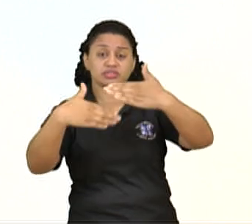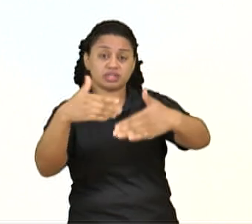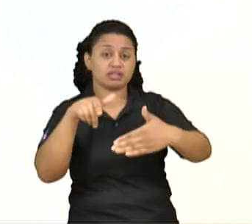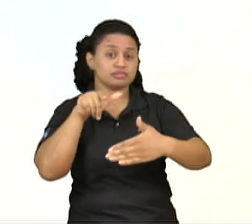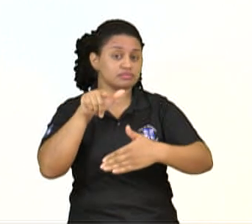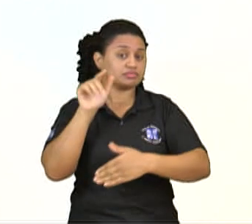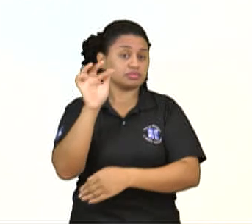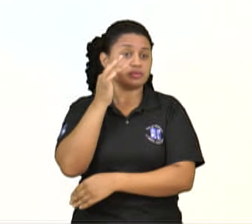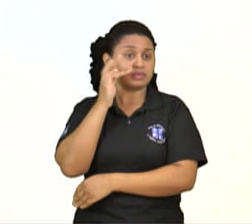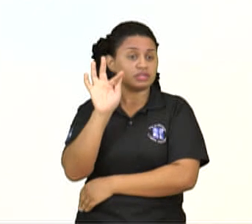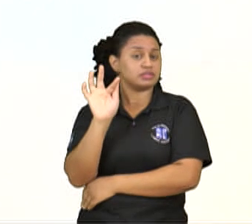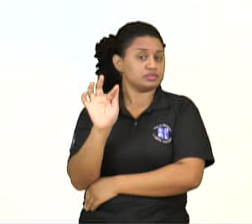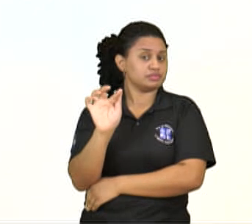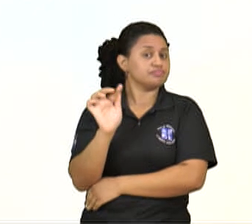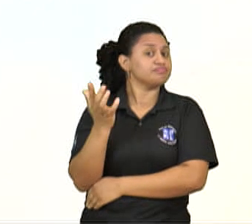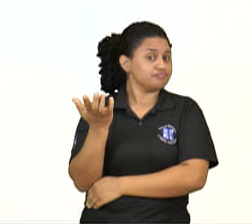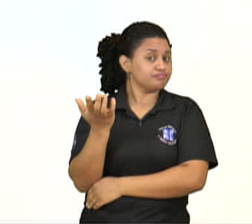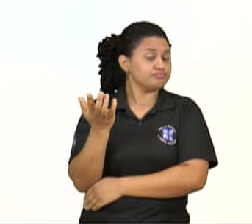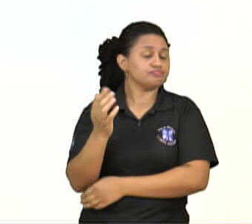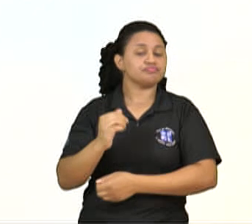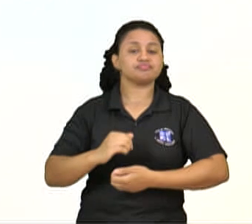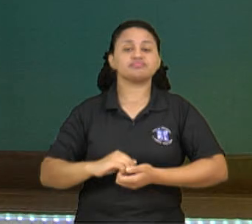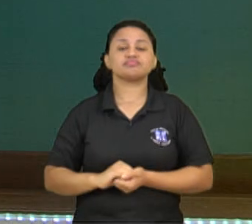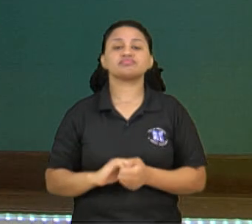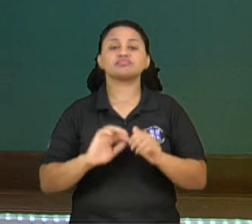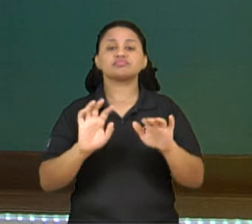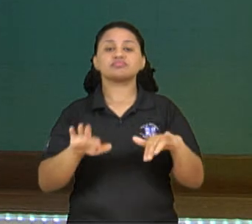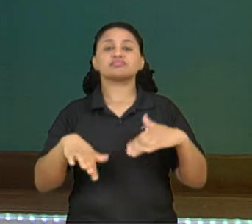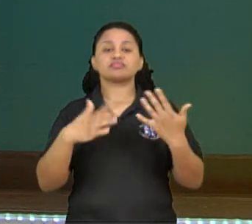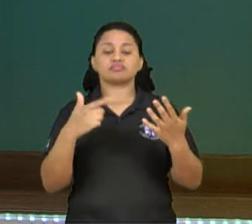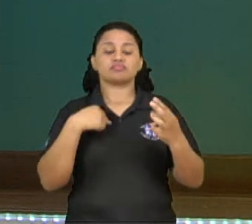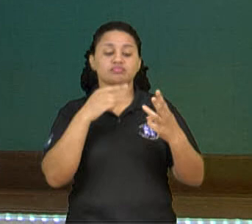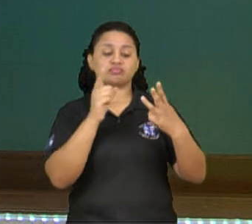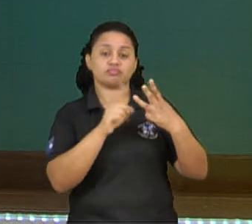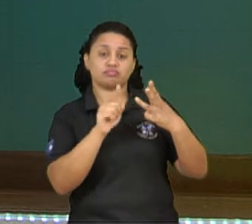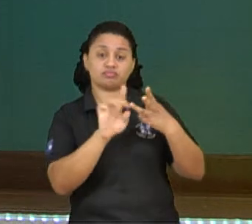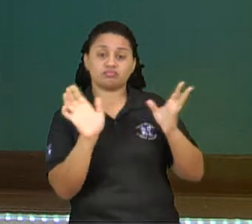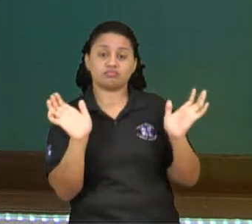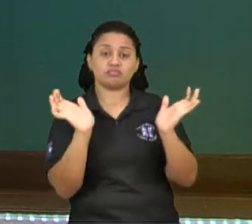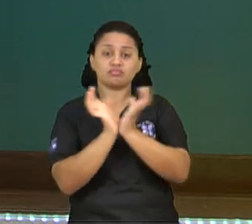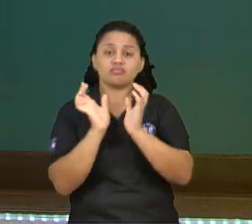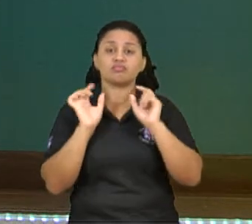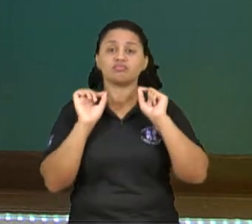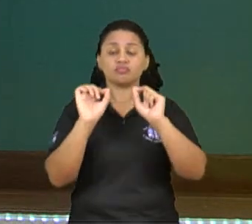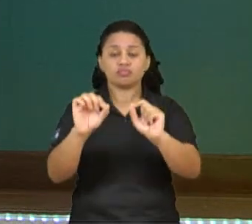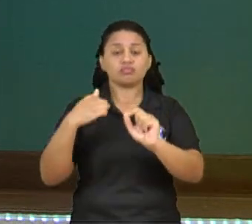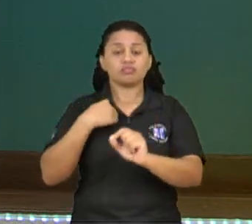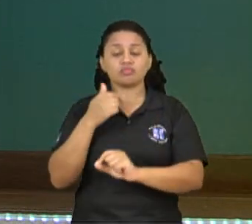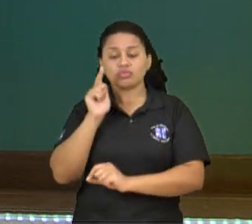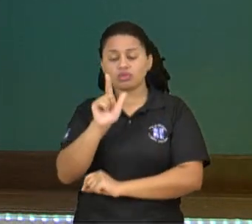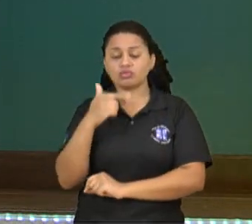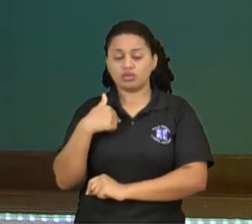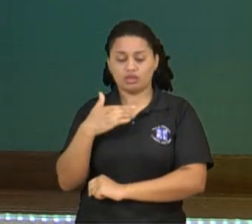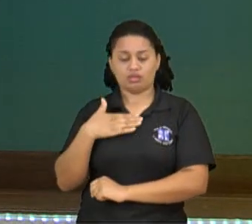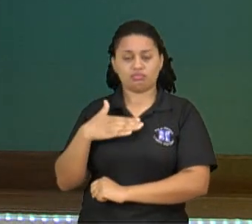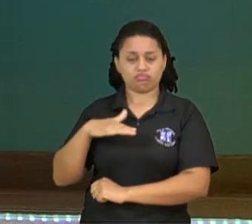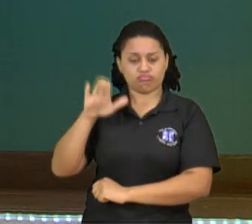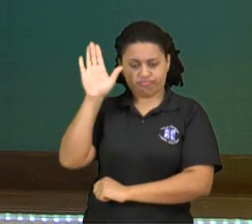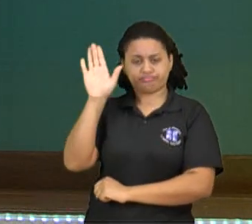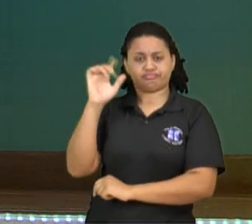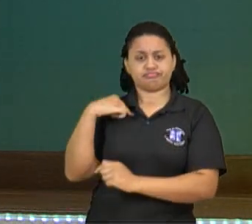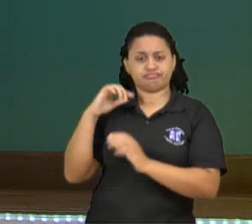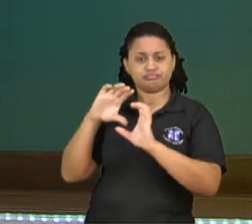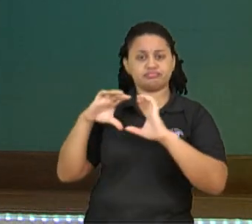da França? Bom, olha só, o terceiro Estado tinha conseguido se autoproclamar como uma